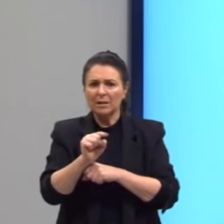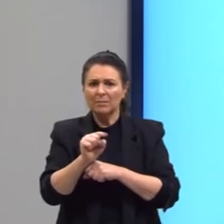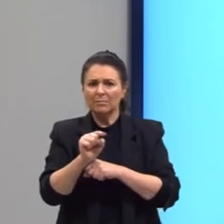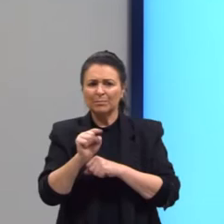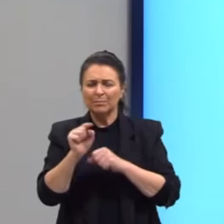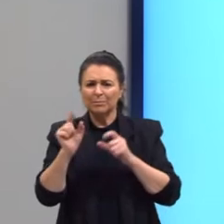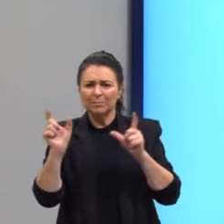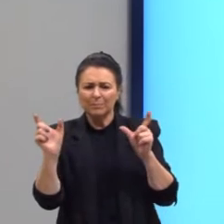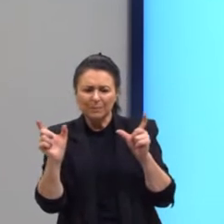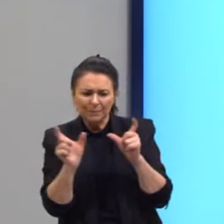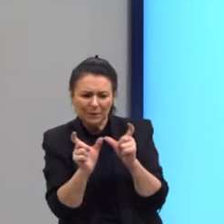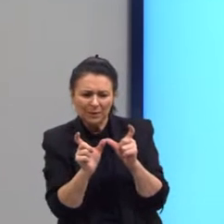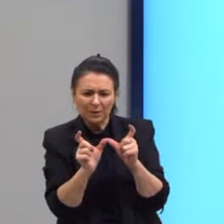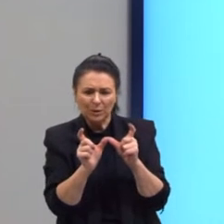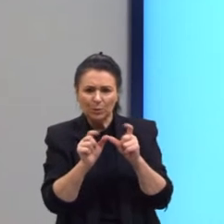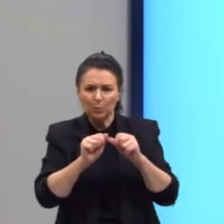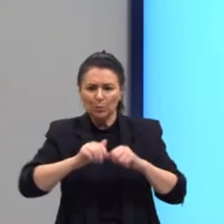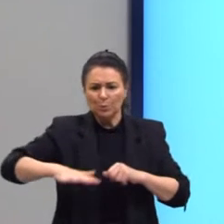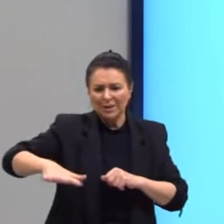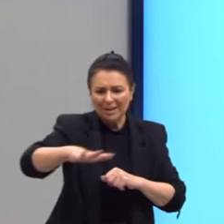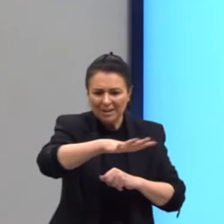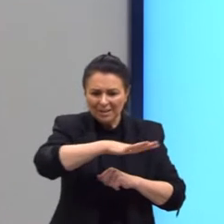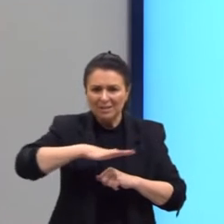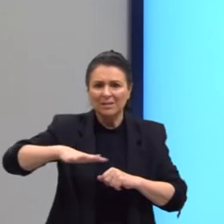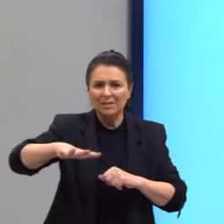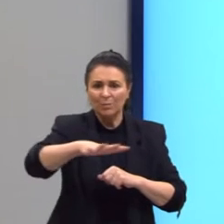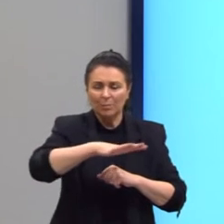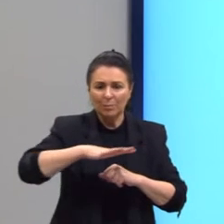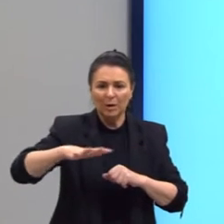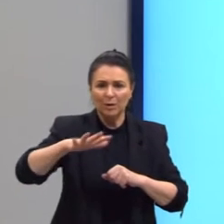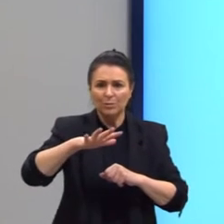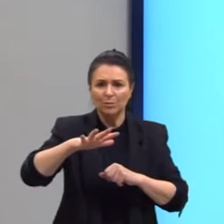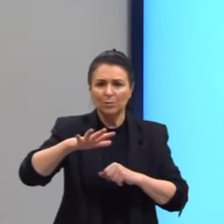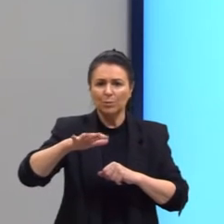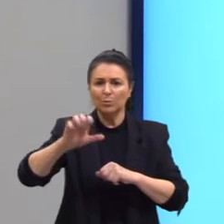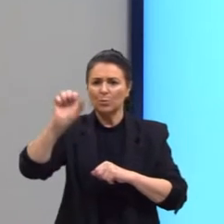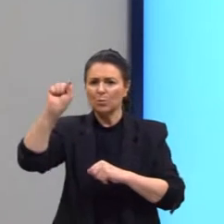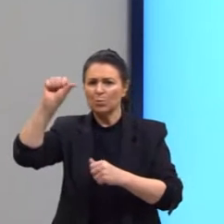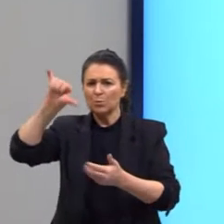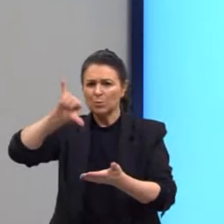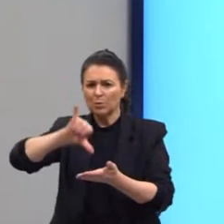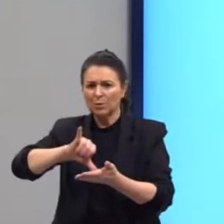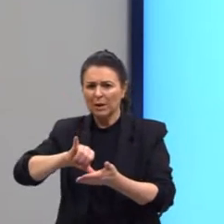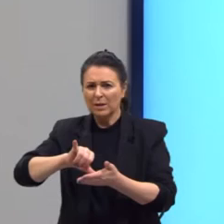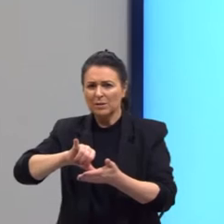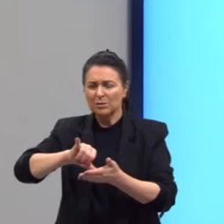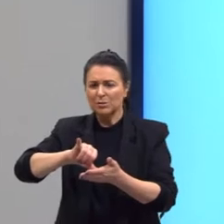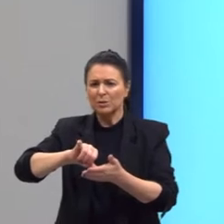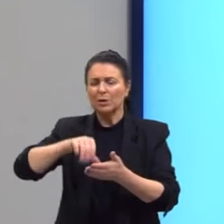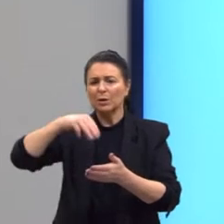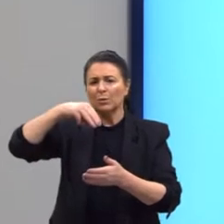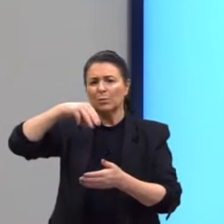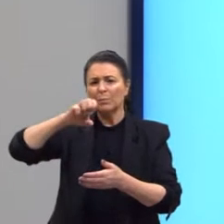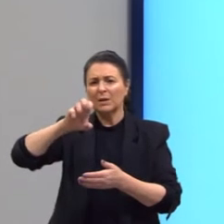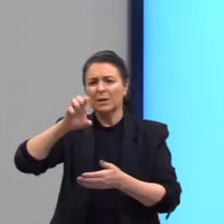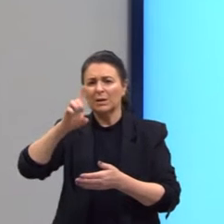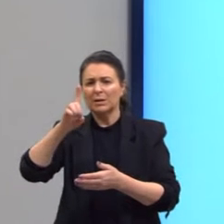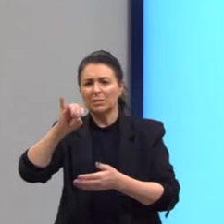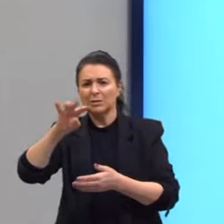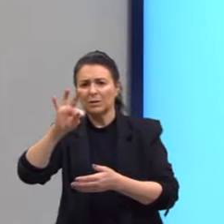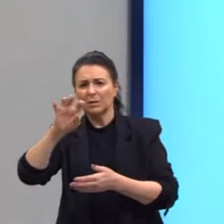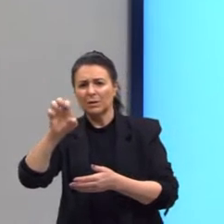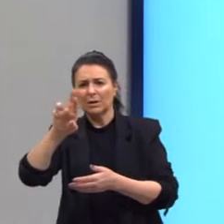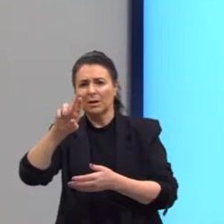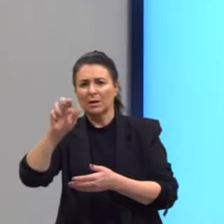terra pequenininho de terra no sudeste Mediterrâneo tem atraído muitos visitantes